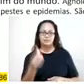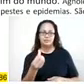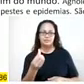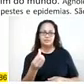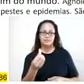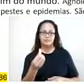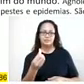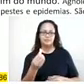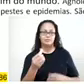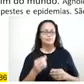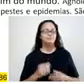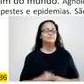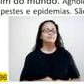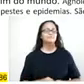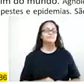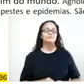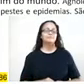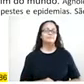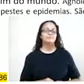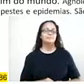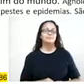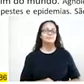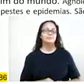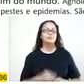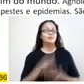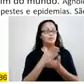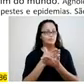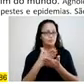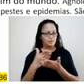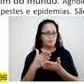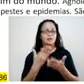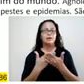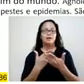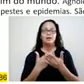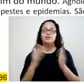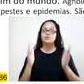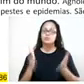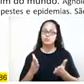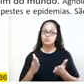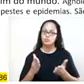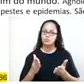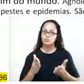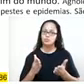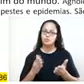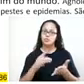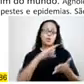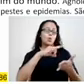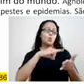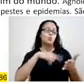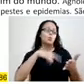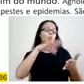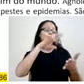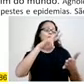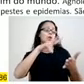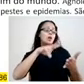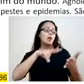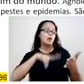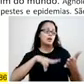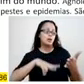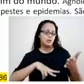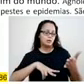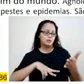186. Prontos? Bom, vamos iniciar a aula de hoje com a leitura de um documento da época a respeito